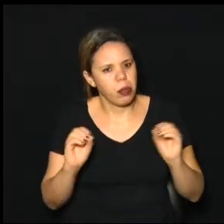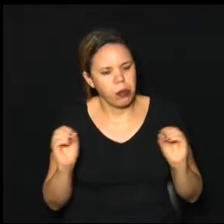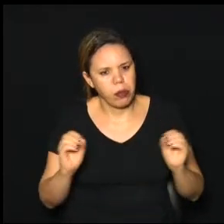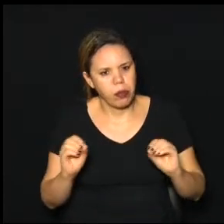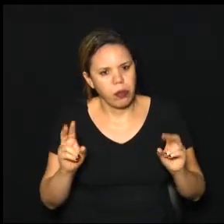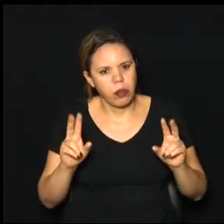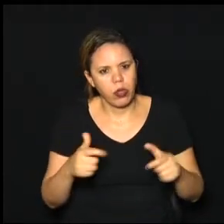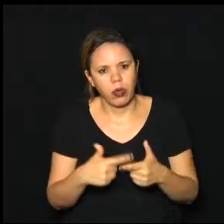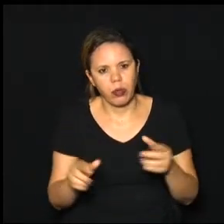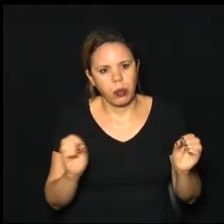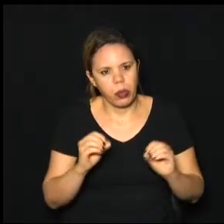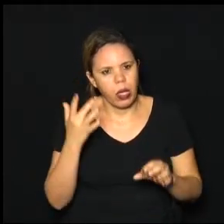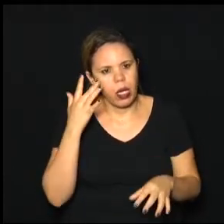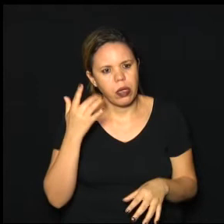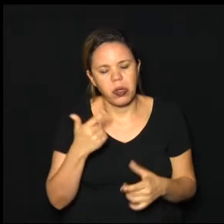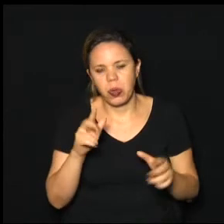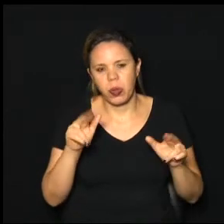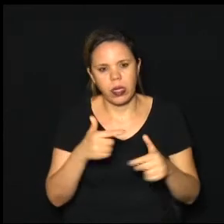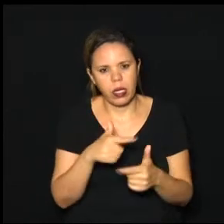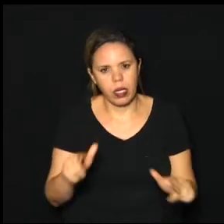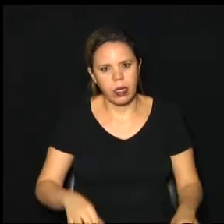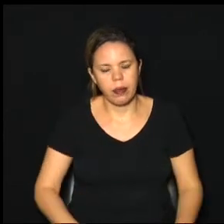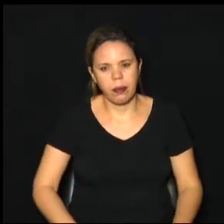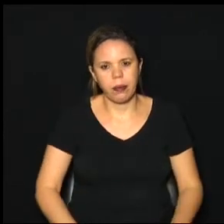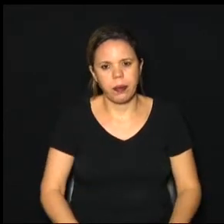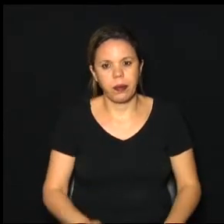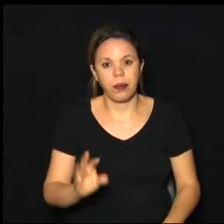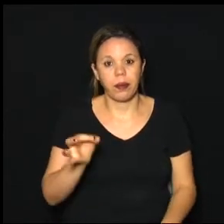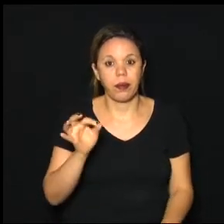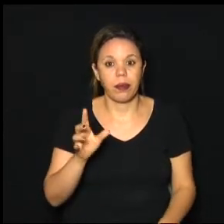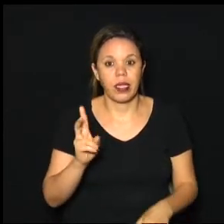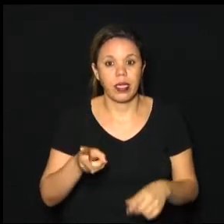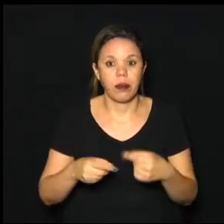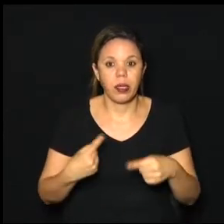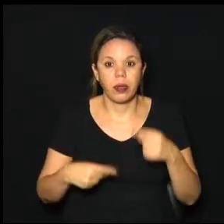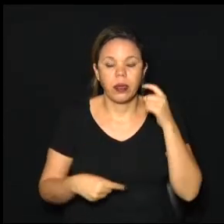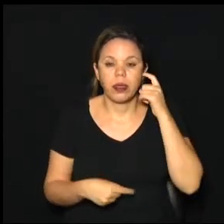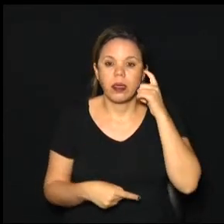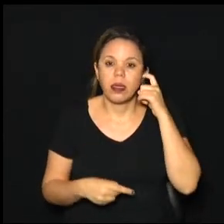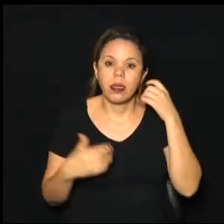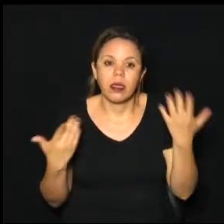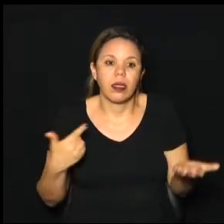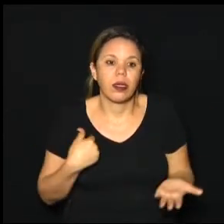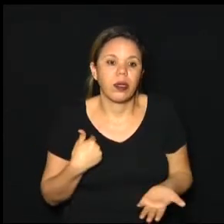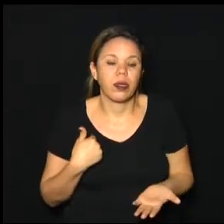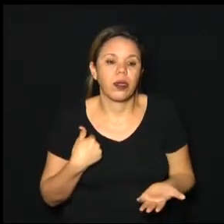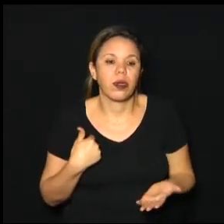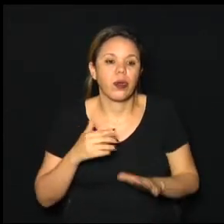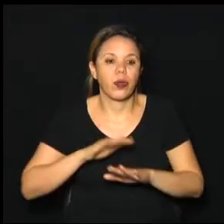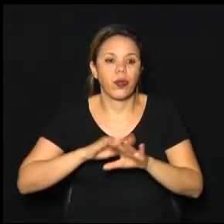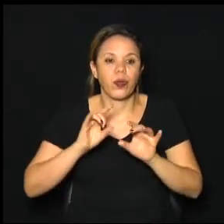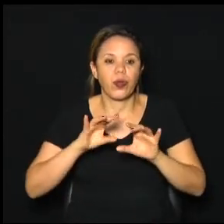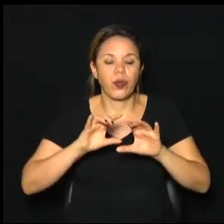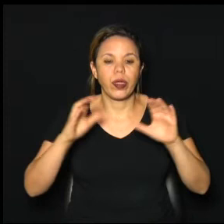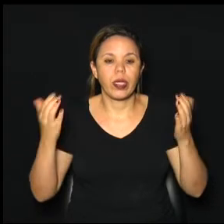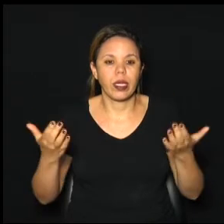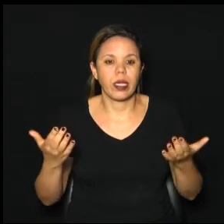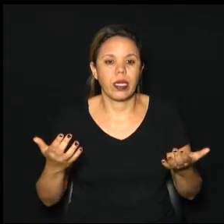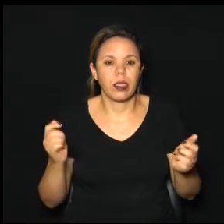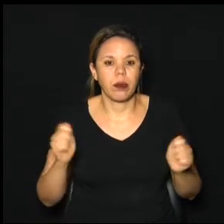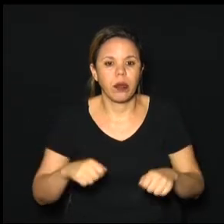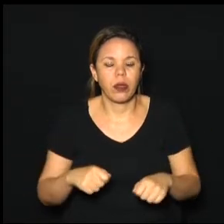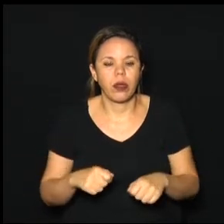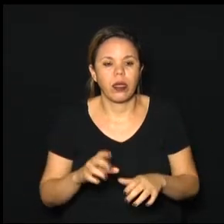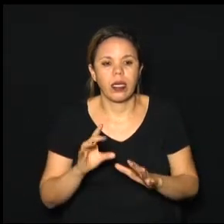nunca tive problema e acho que nunca terei. Tá certo? Mas é sempre uma discussão, né? Será que se eu colocar no vidro traseiro eu não posso pôr os